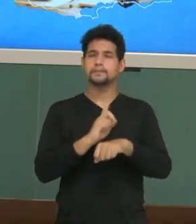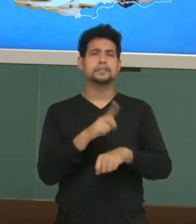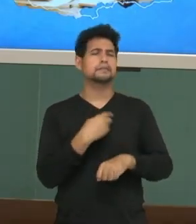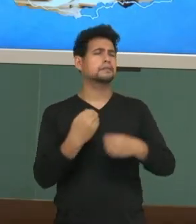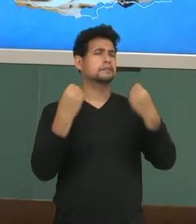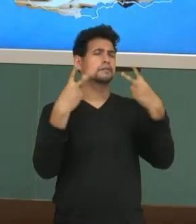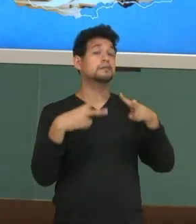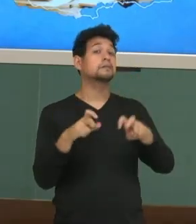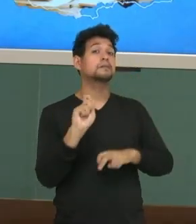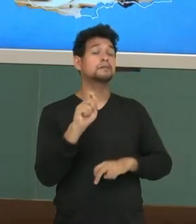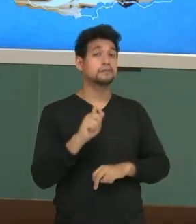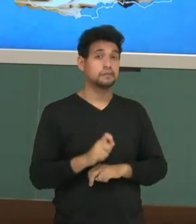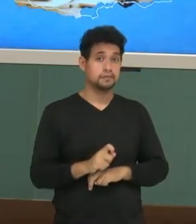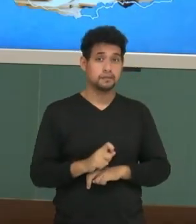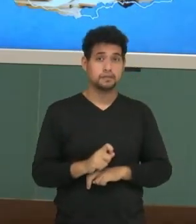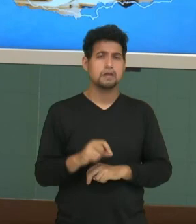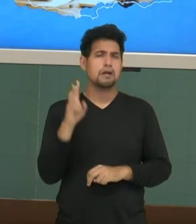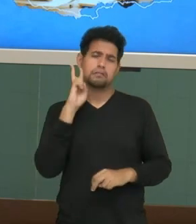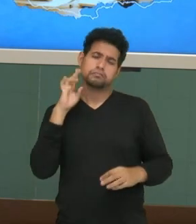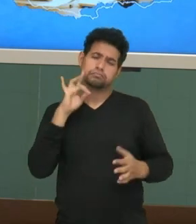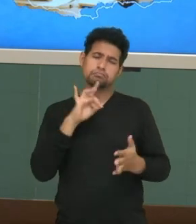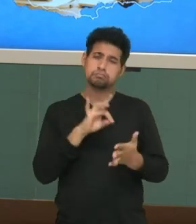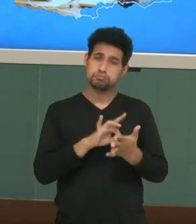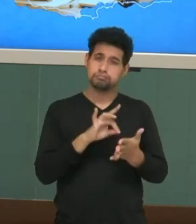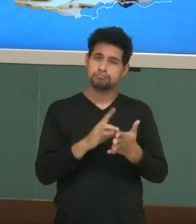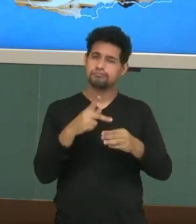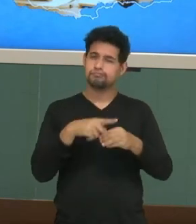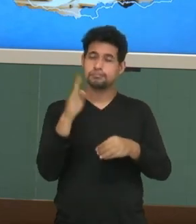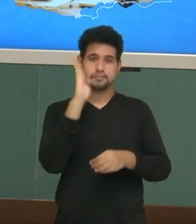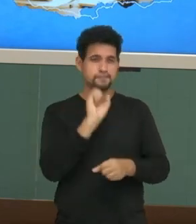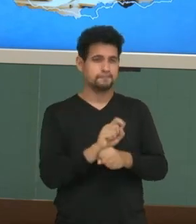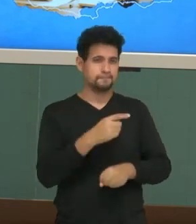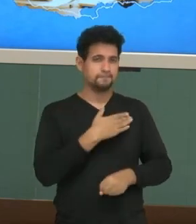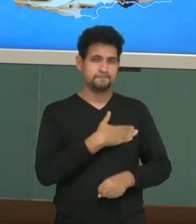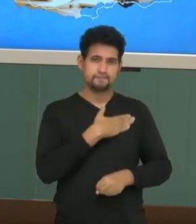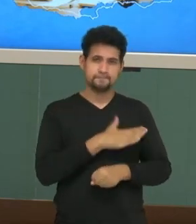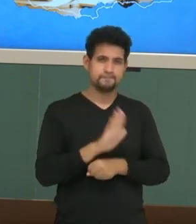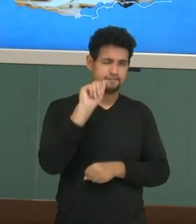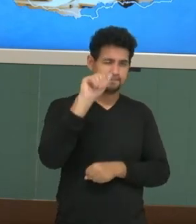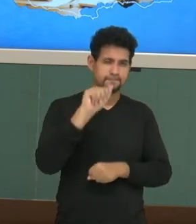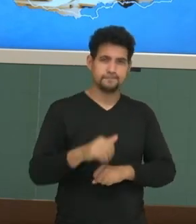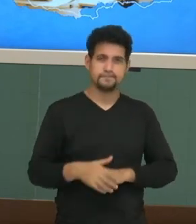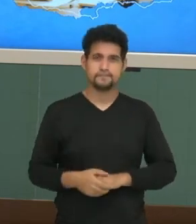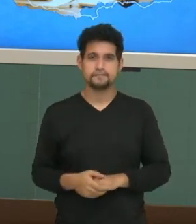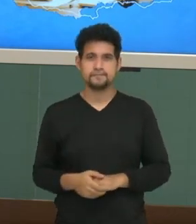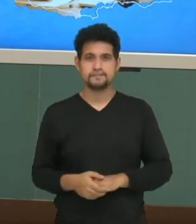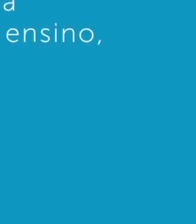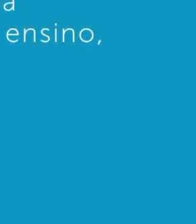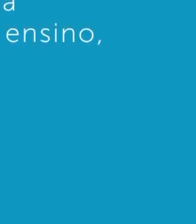nós falamos sobre a história do petróleo no Brasil. Espero que vocês tenham gostado e até breve.